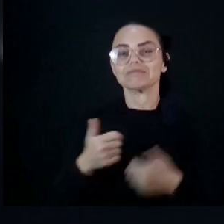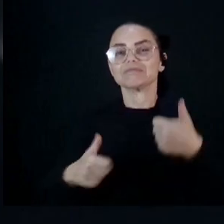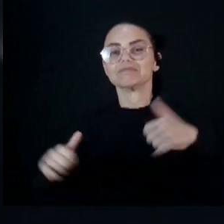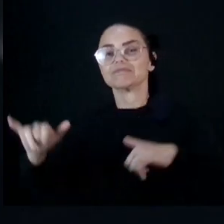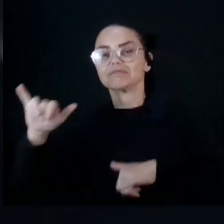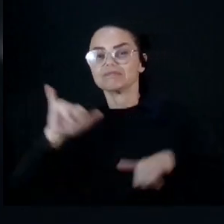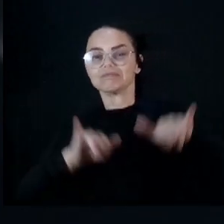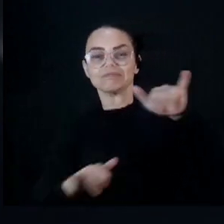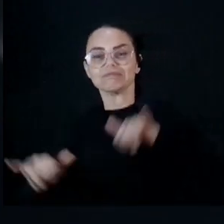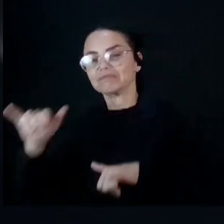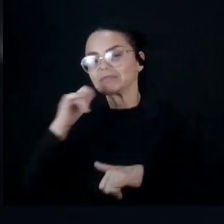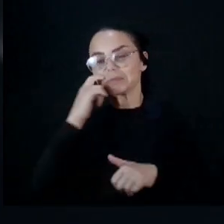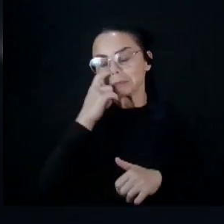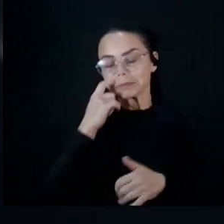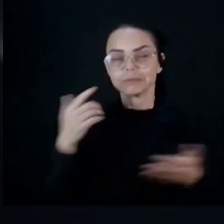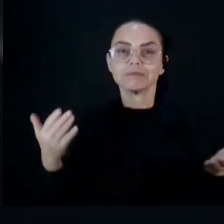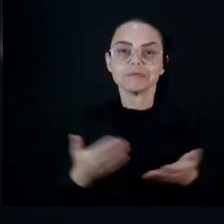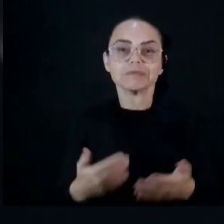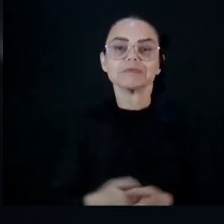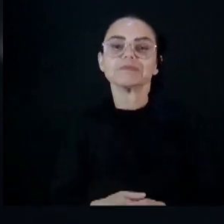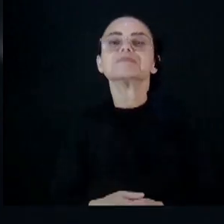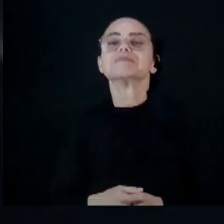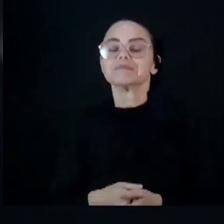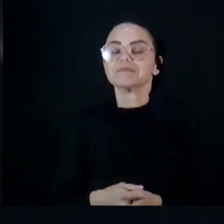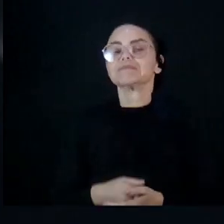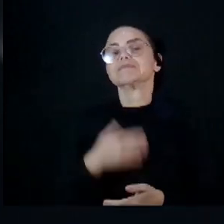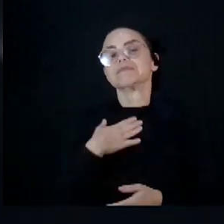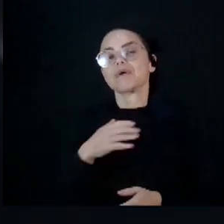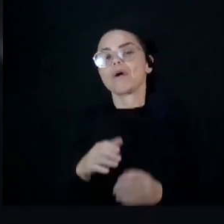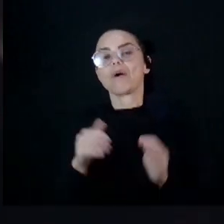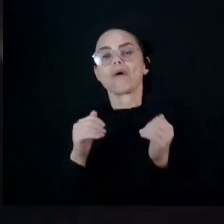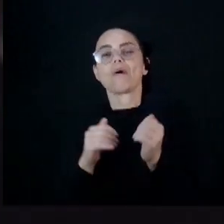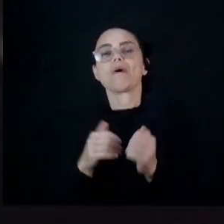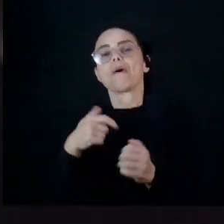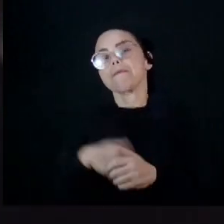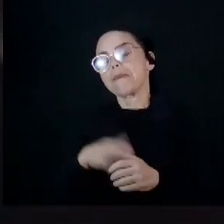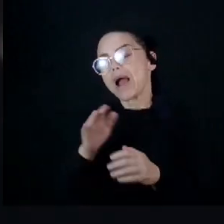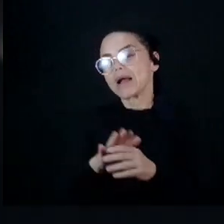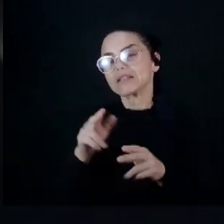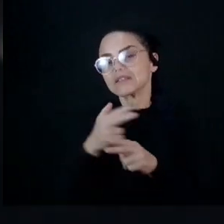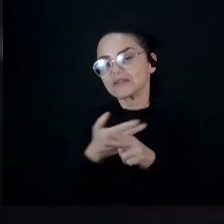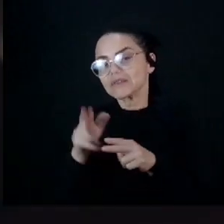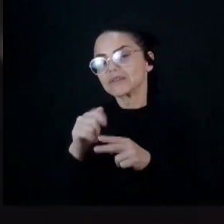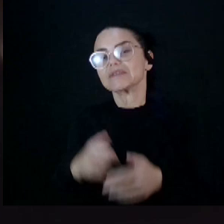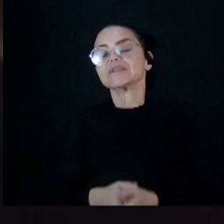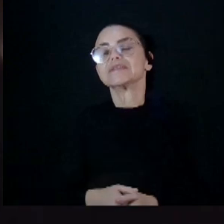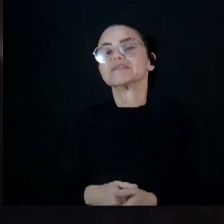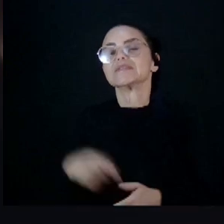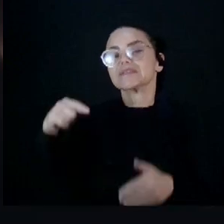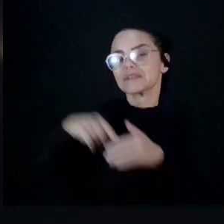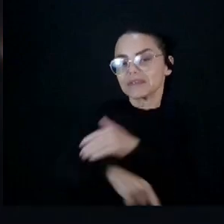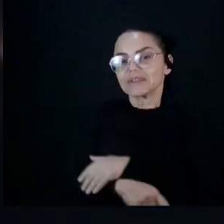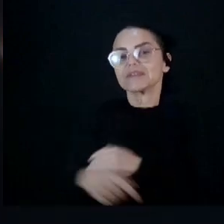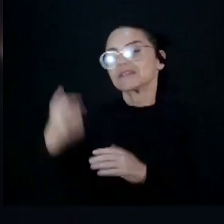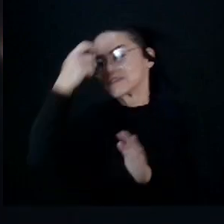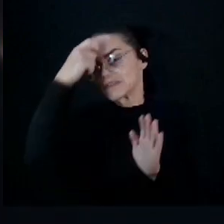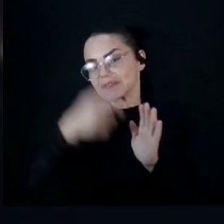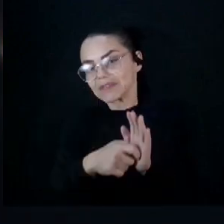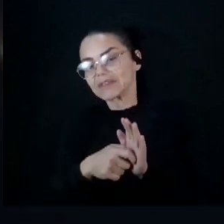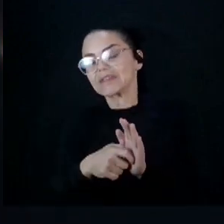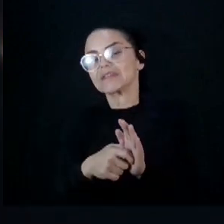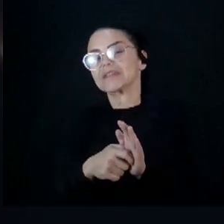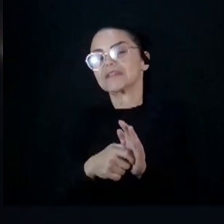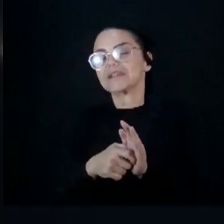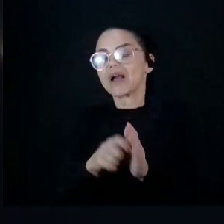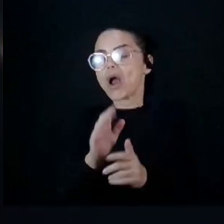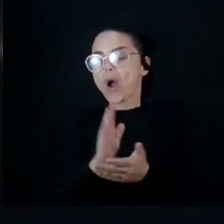está acontecendo agora é mais discreto e talvez mais profundo. A IA está se incorporando às pequenas decisões,